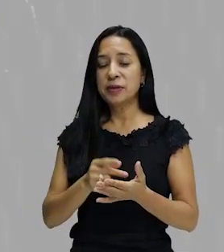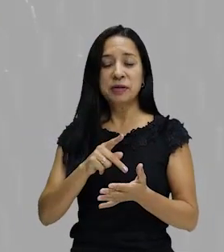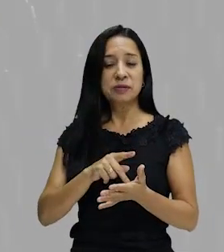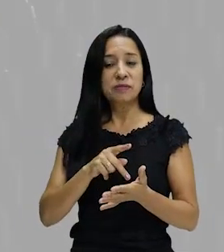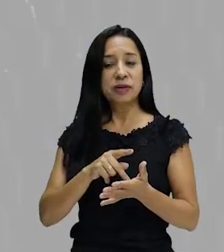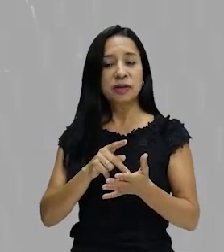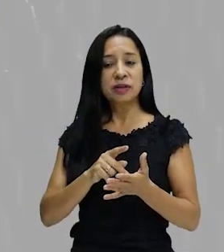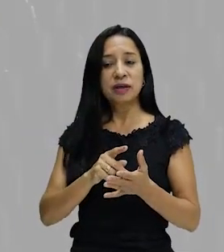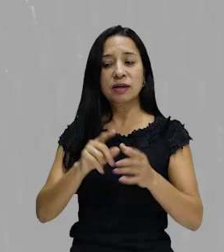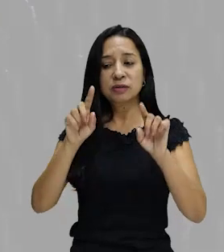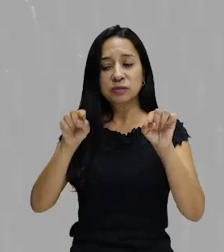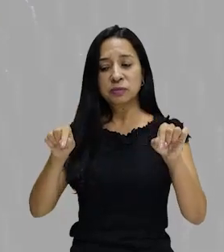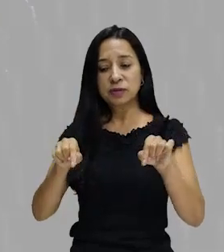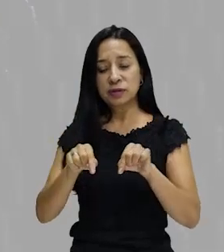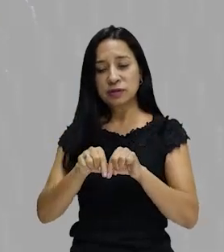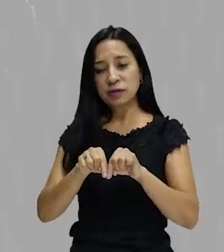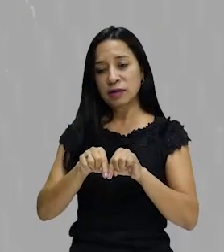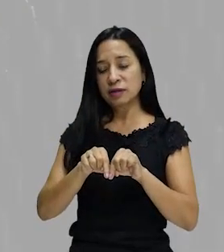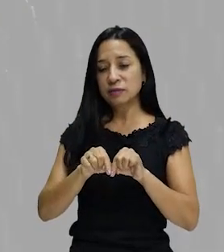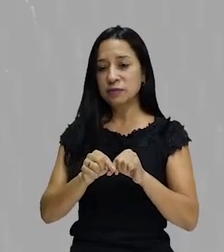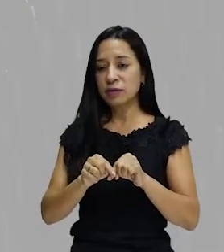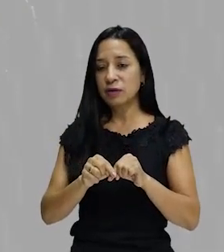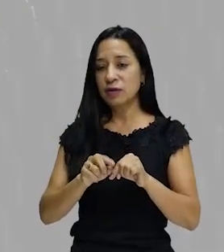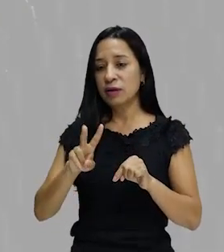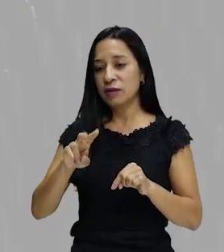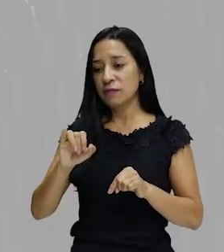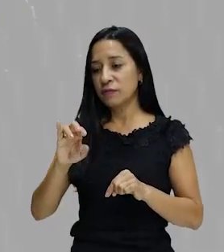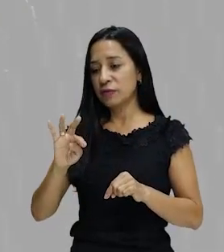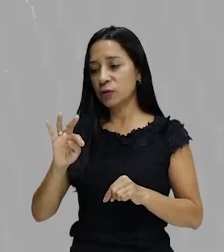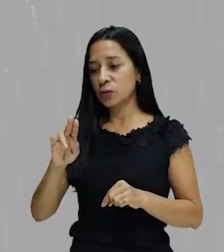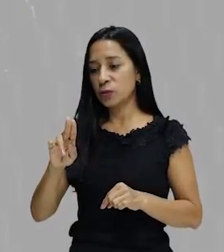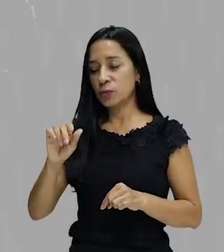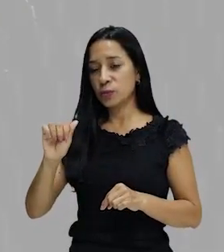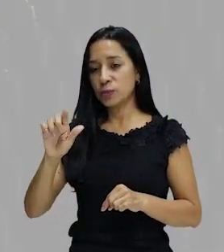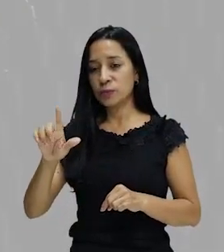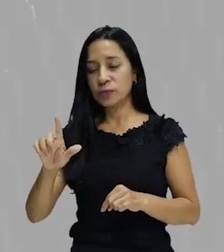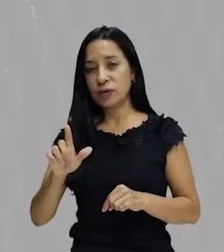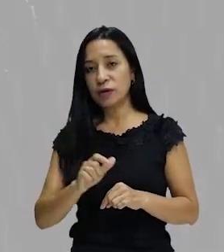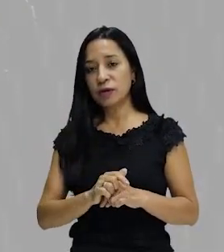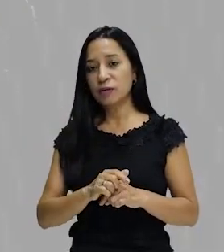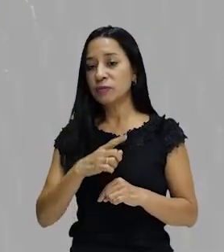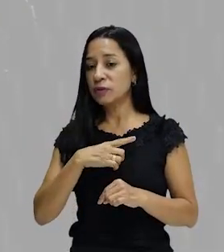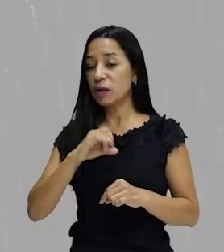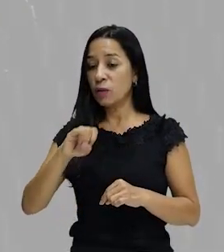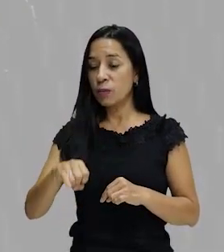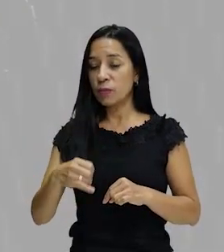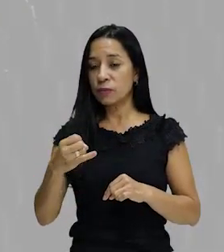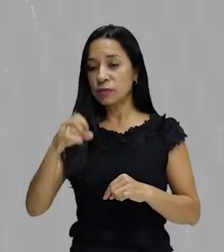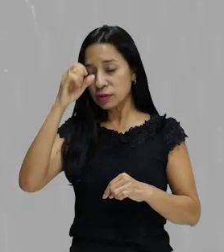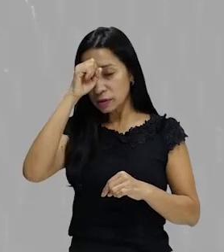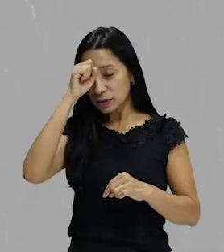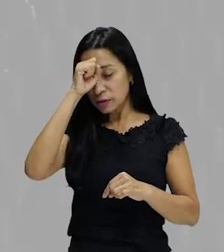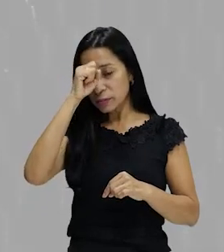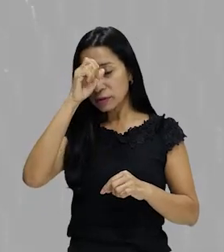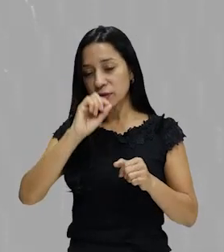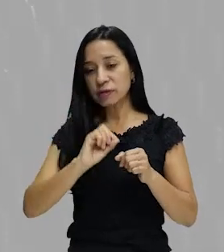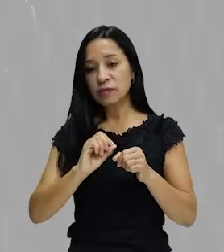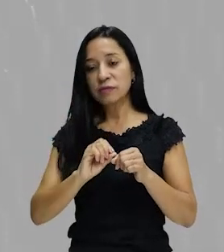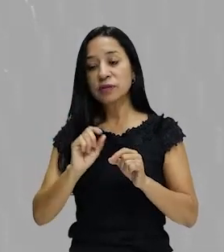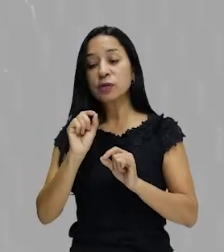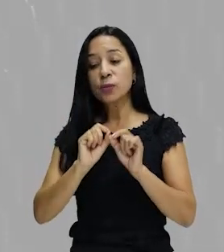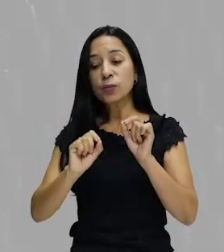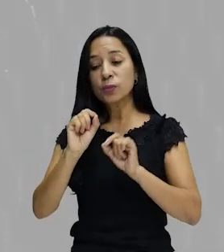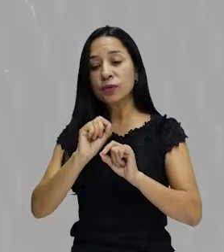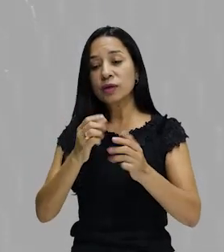formal, né, mesmo que não seja numa escola, você está tendo a oportunidade, né, de aprender ou de revisar aquilo que você já viu aí quando passou pela escola.